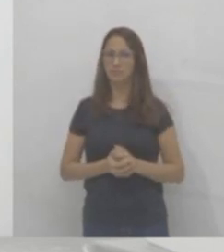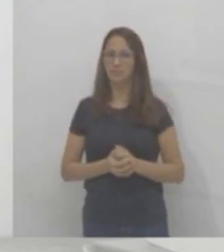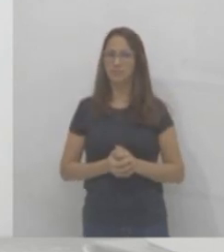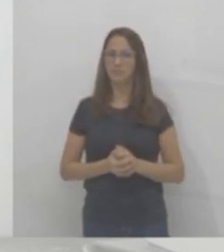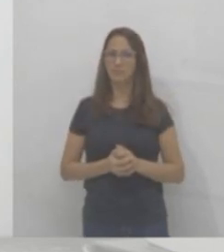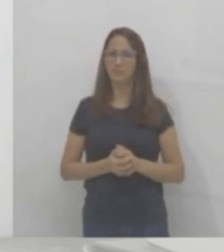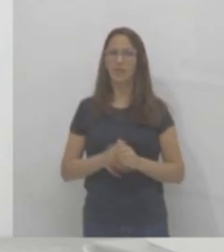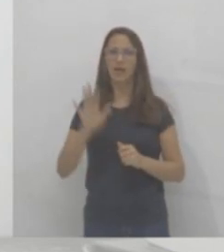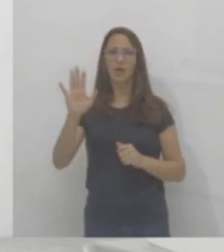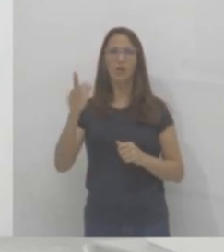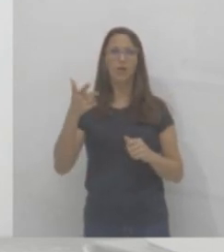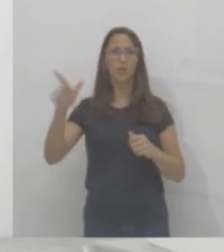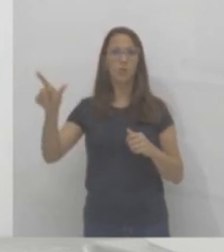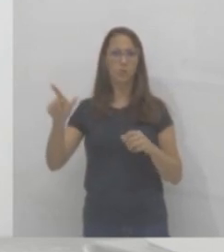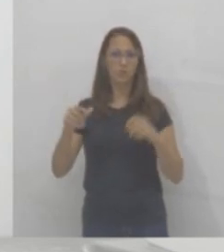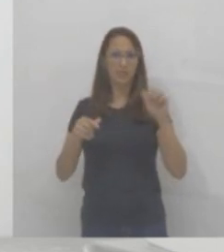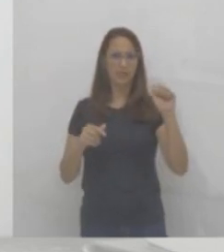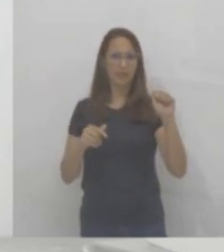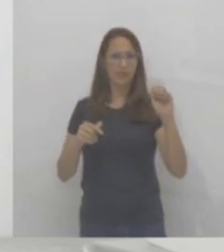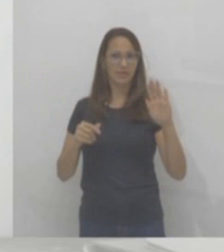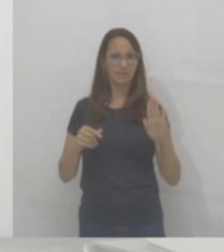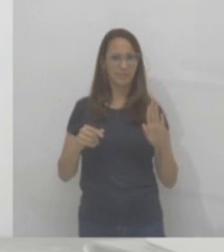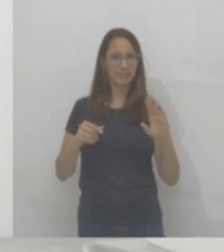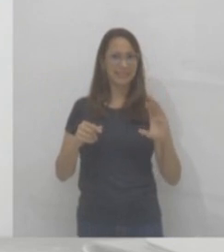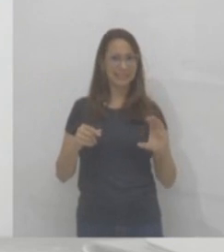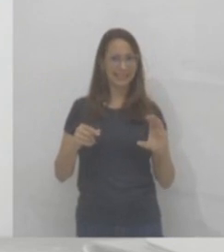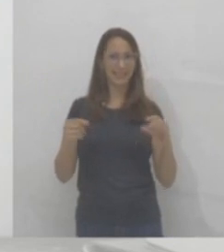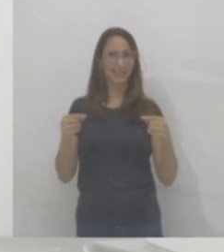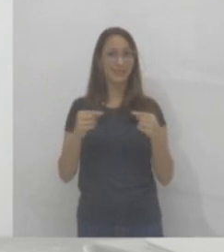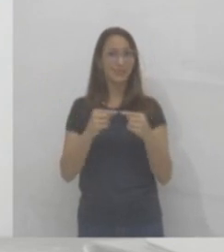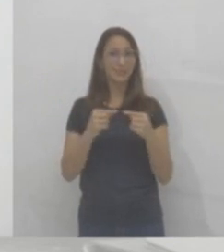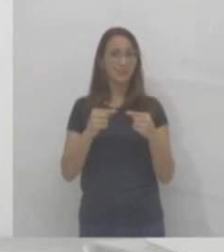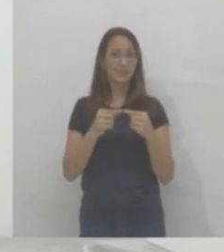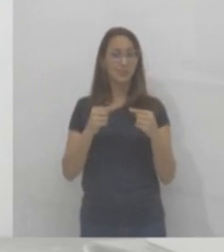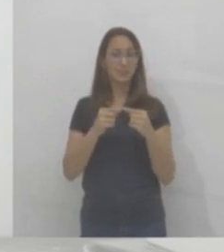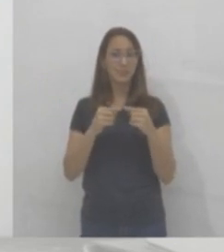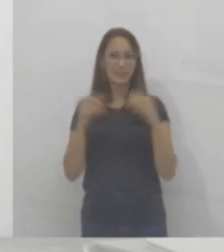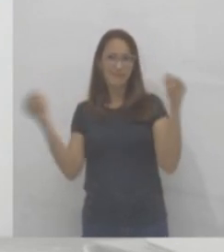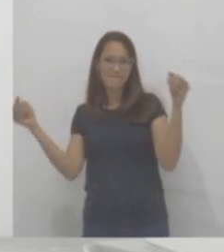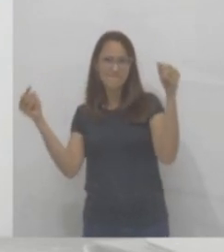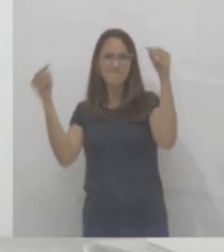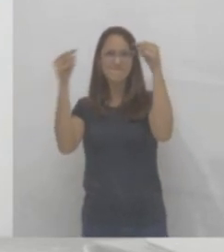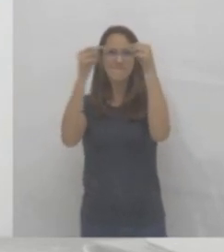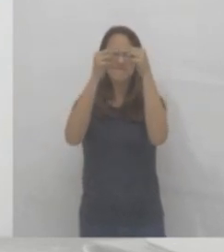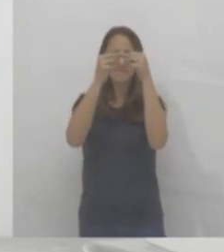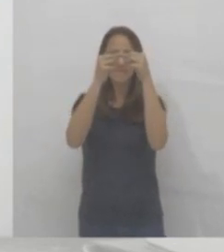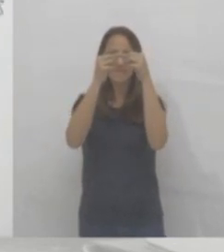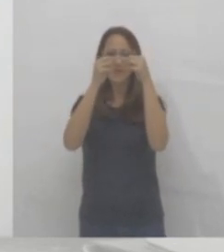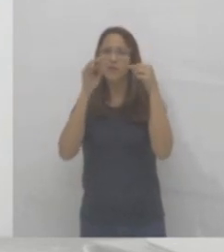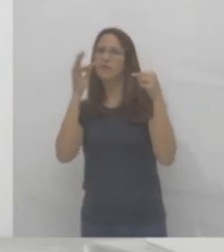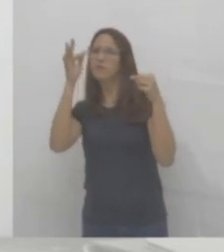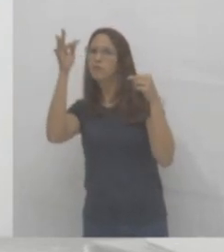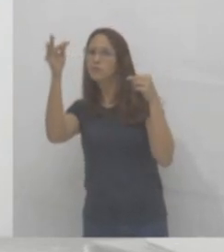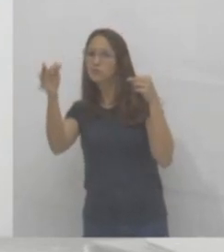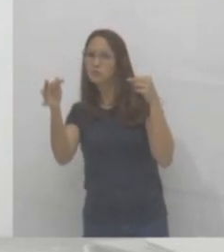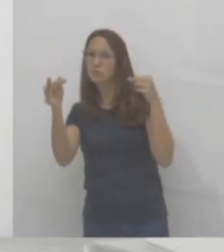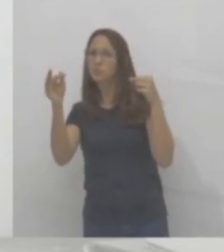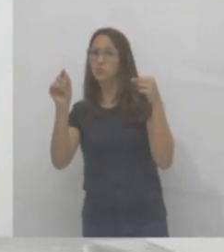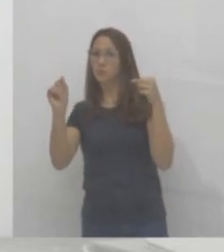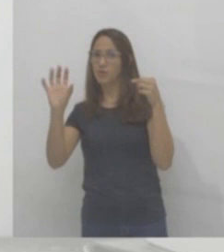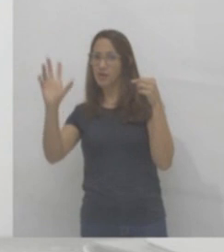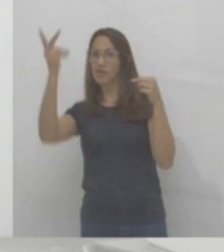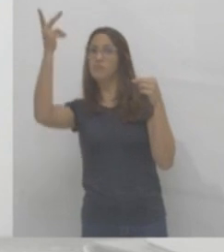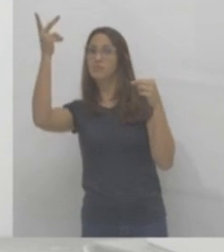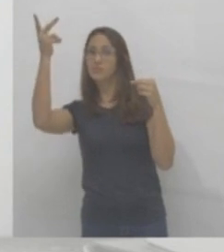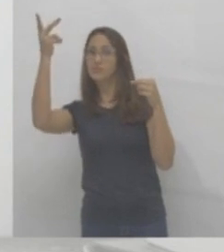saber qual dessas alternativas aqui, A, B ou C, se encaixa melhor para completar cada uma delas